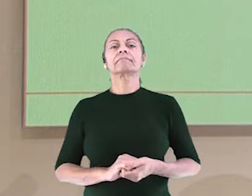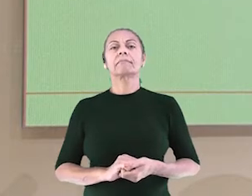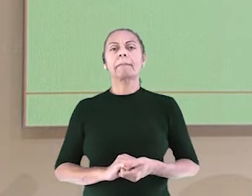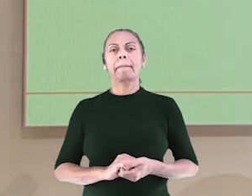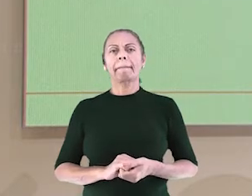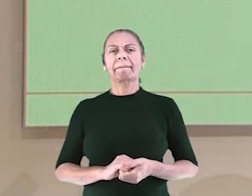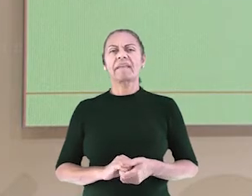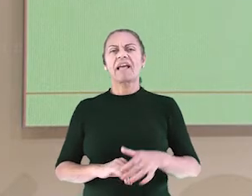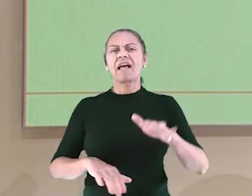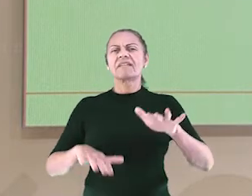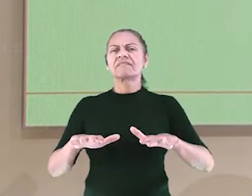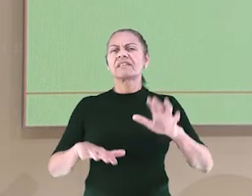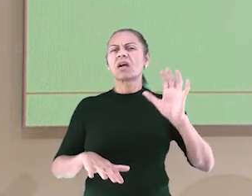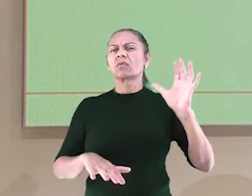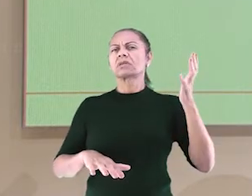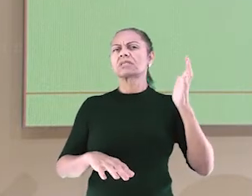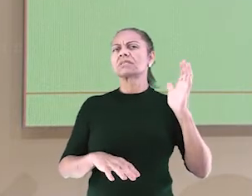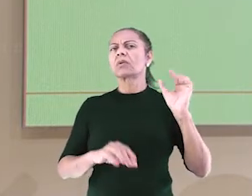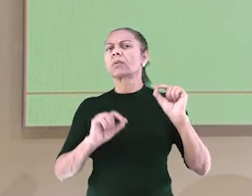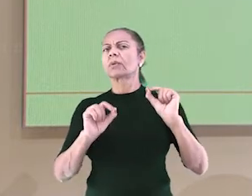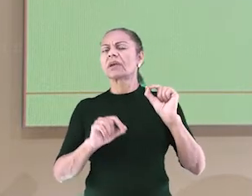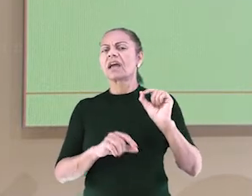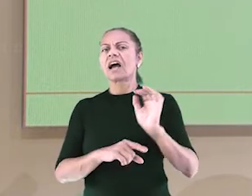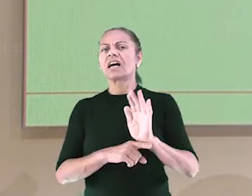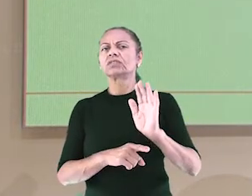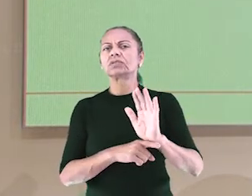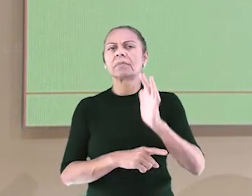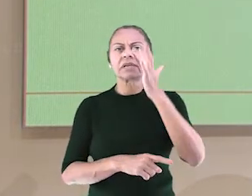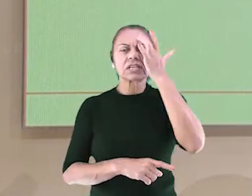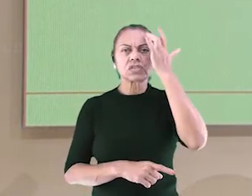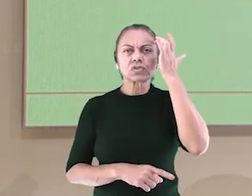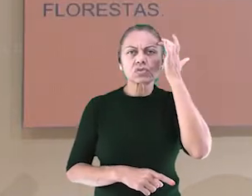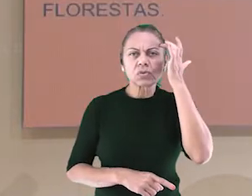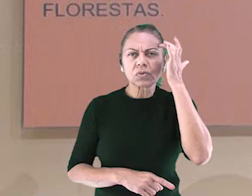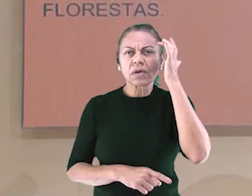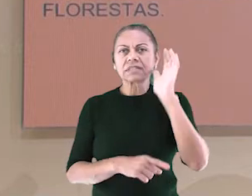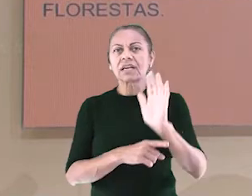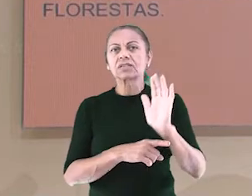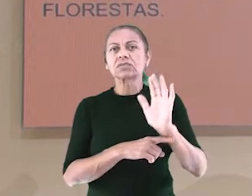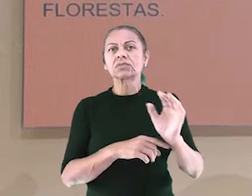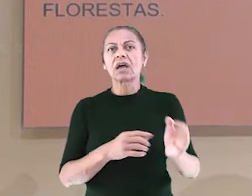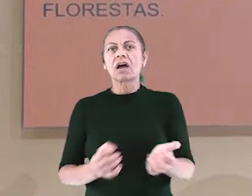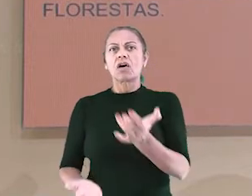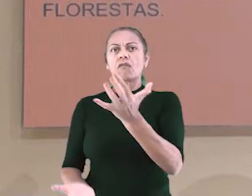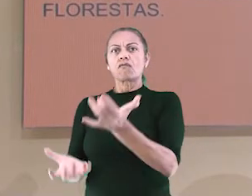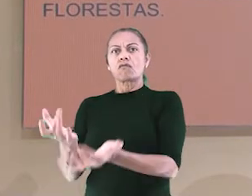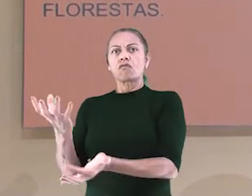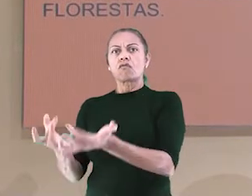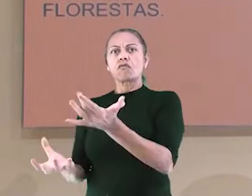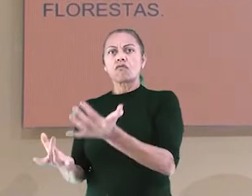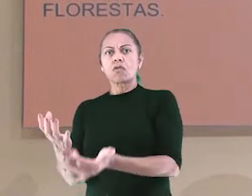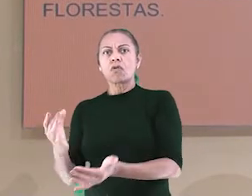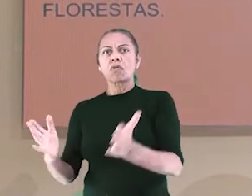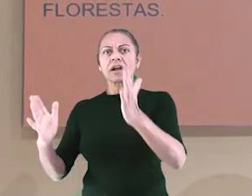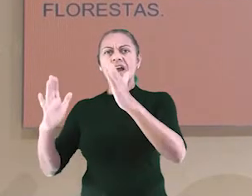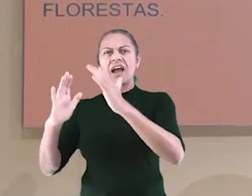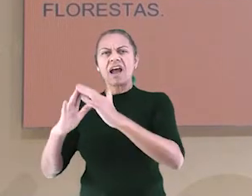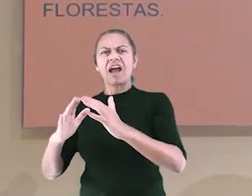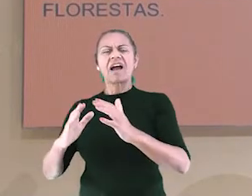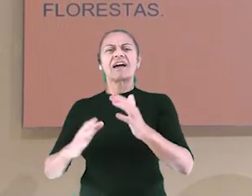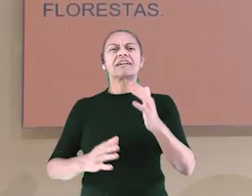expliquei o que faz, ok? Preparado? Ajuda as pessoas quando